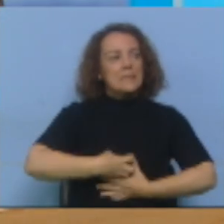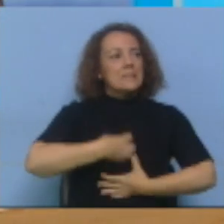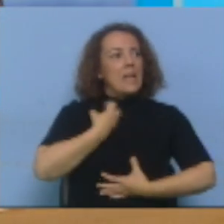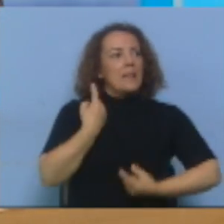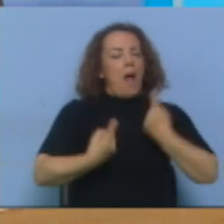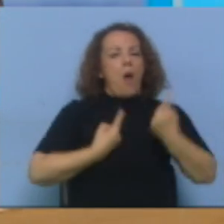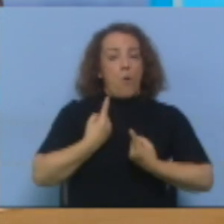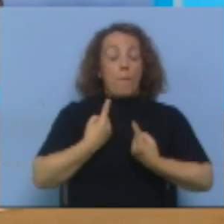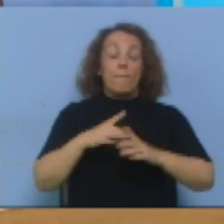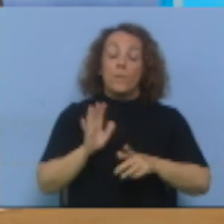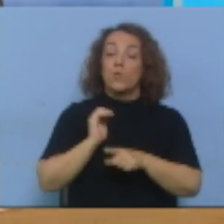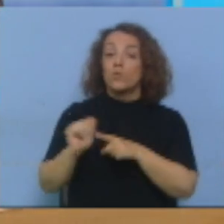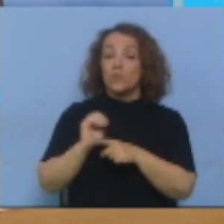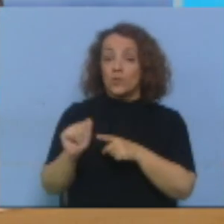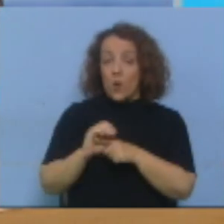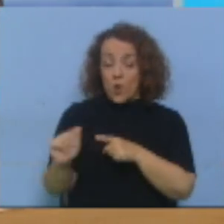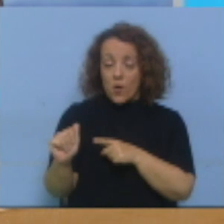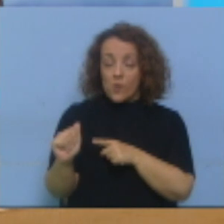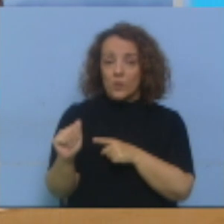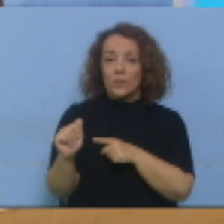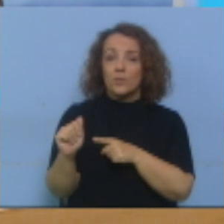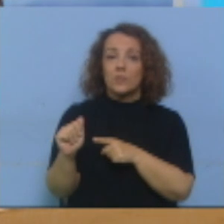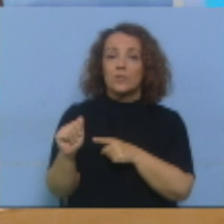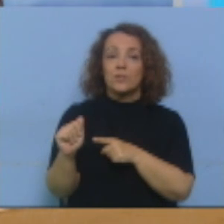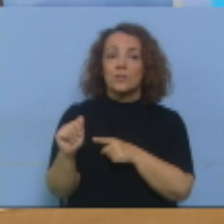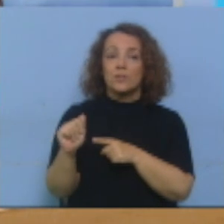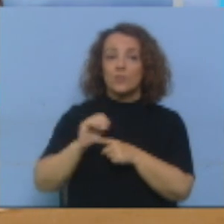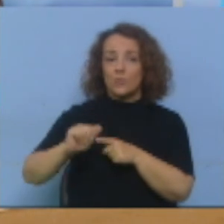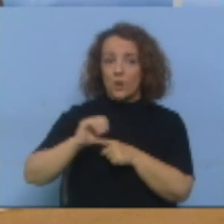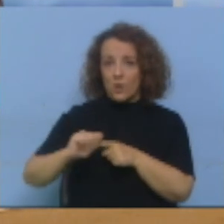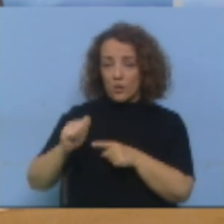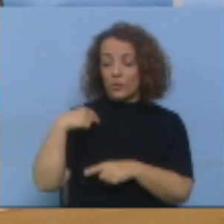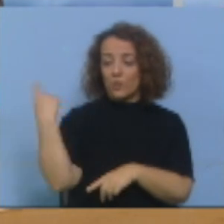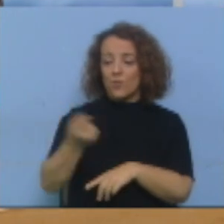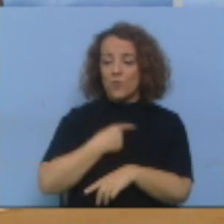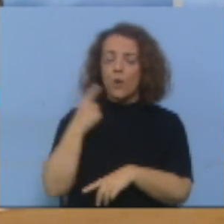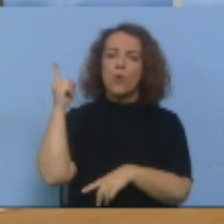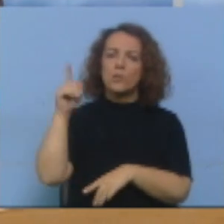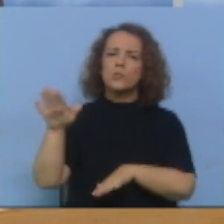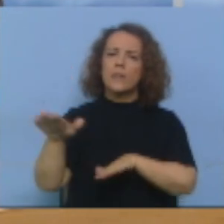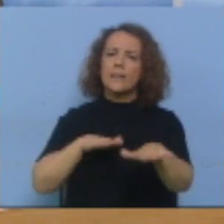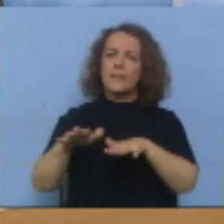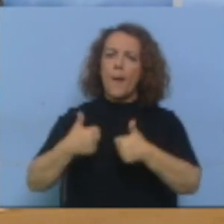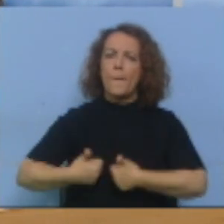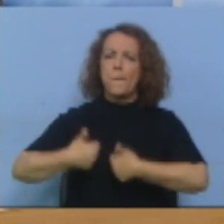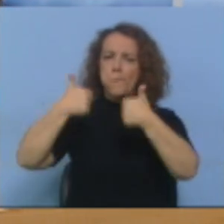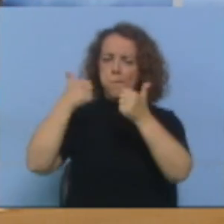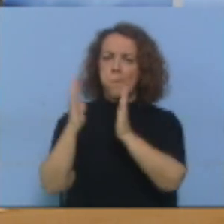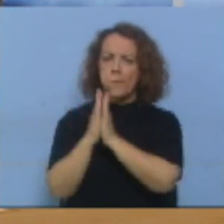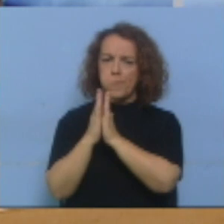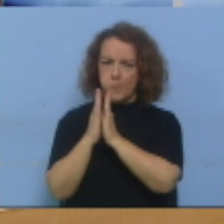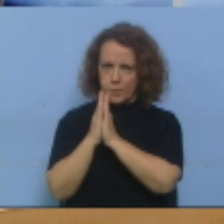tido a sorte também de termos tido a partilha da Conferência Episcopal Italiana nos